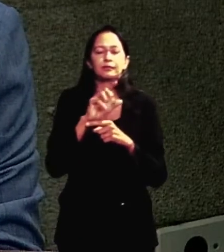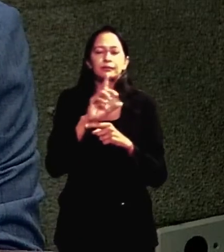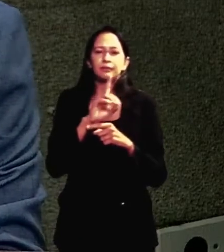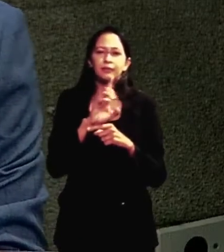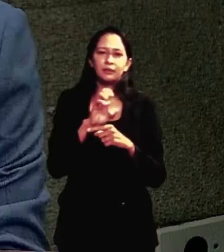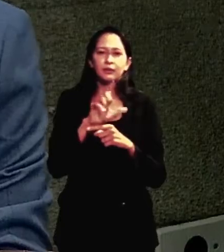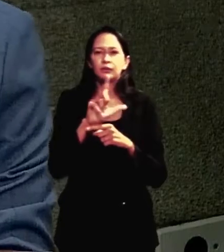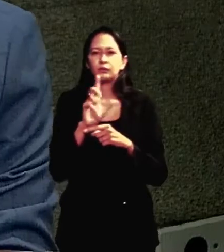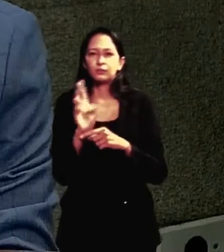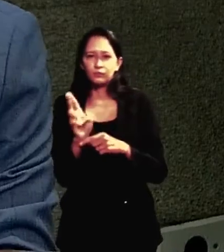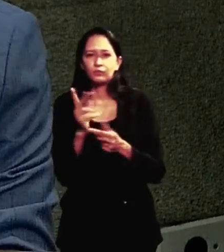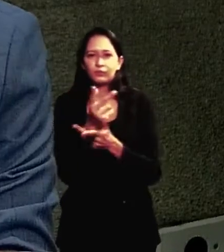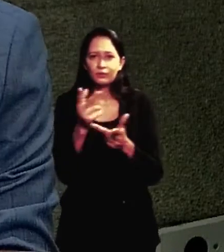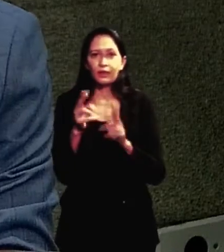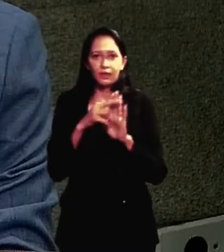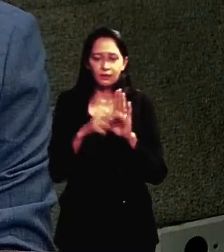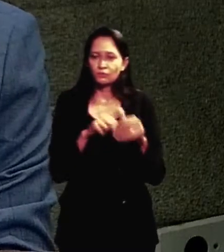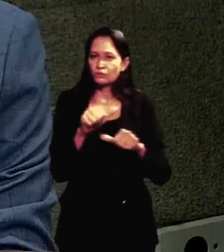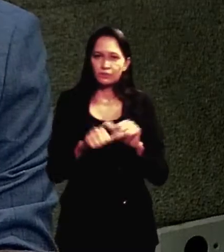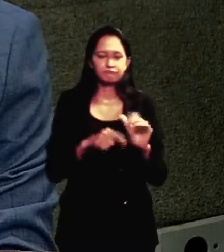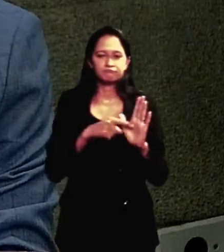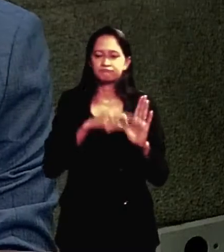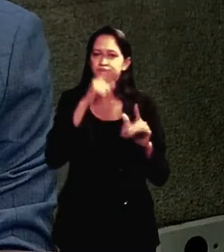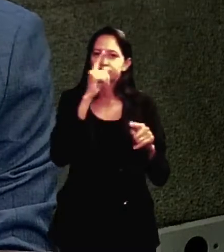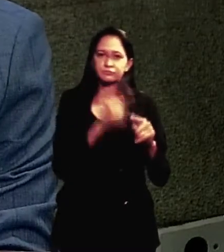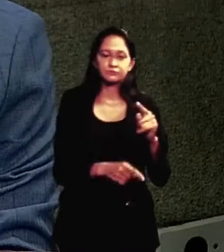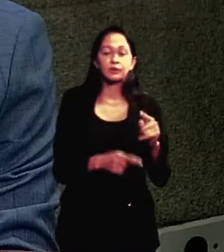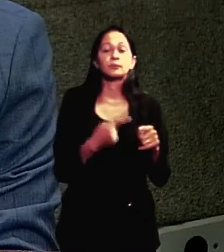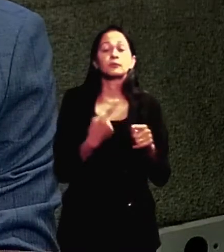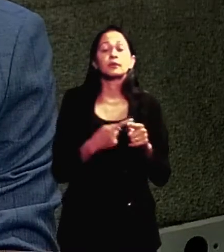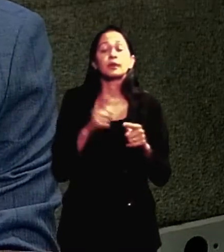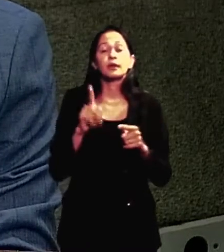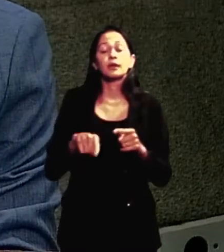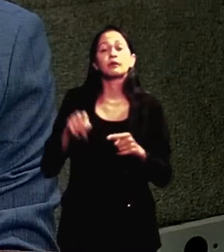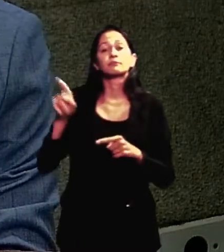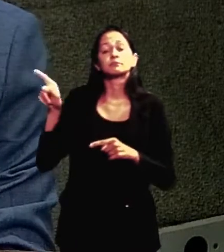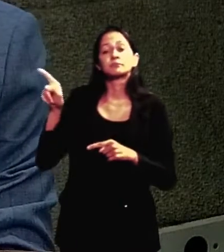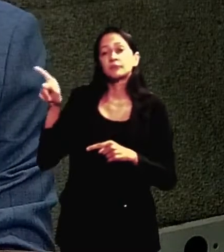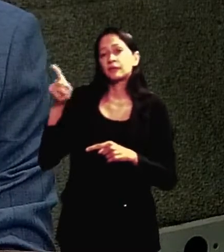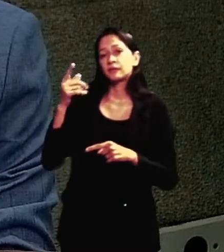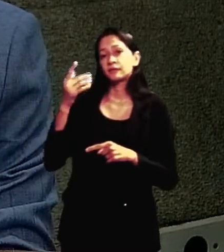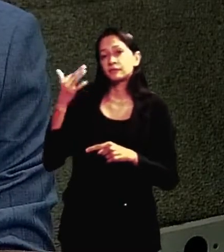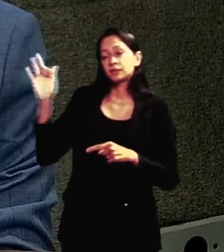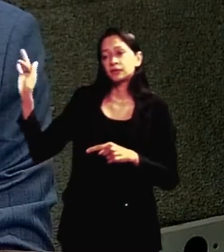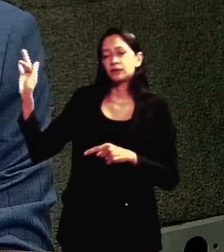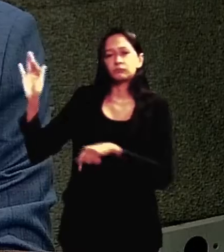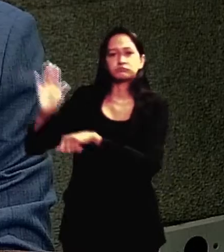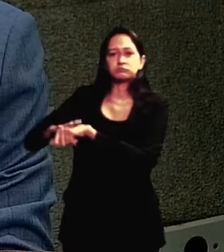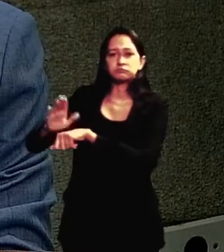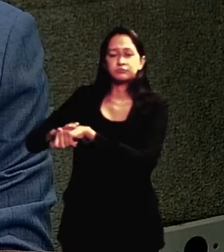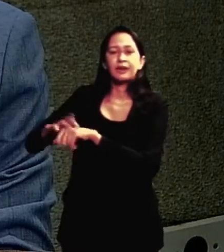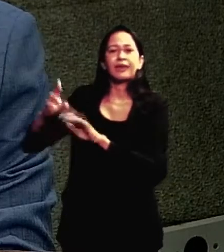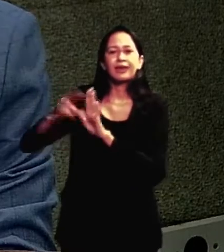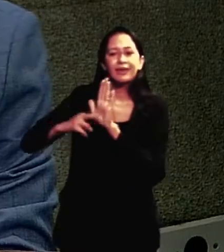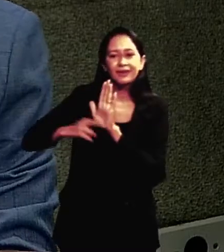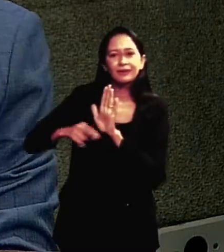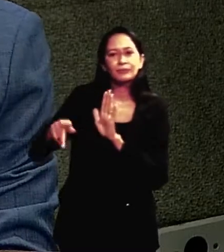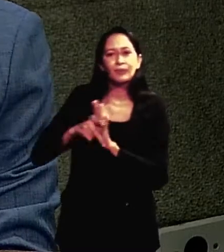pela inconstitucionalidade por projeto violar a competência privativa da União para legislar sobre diretrizes da